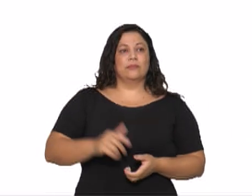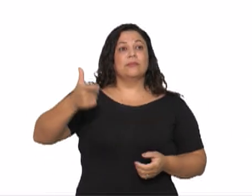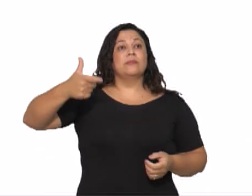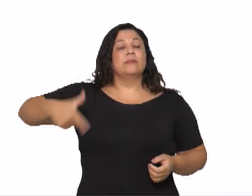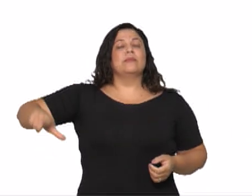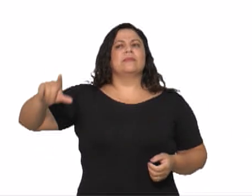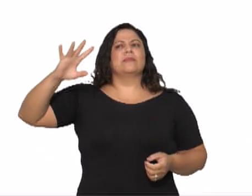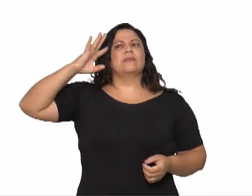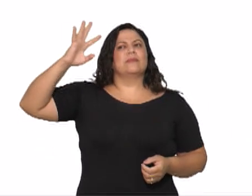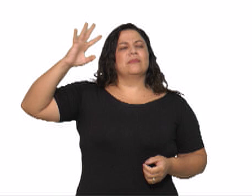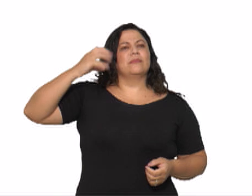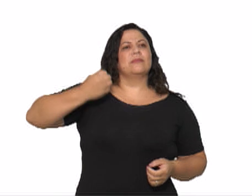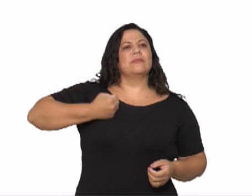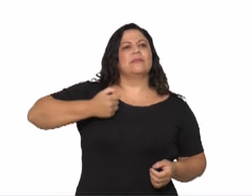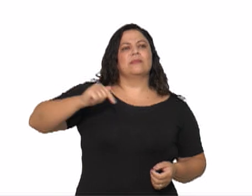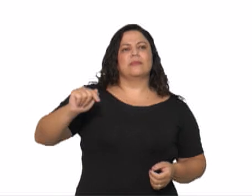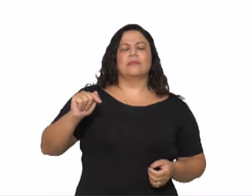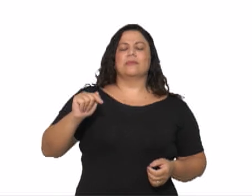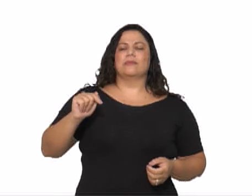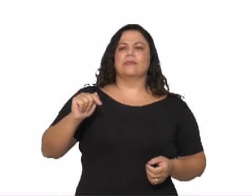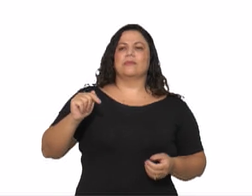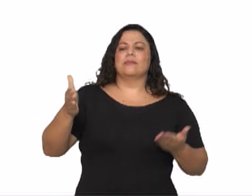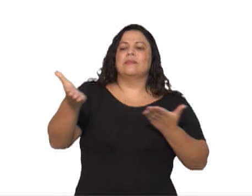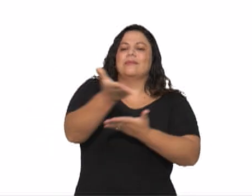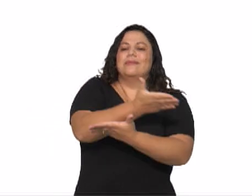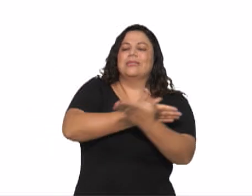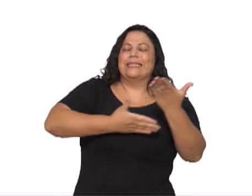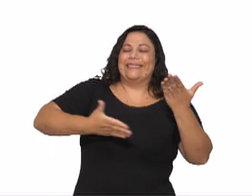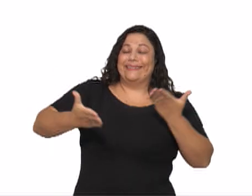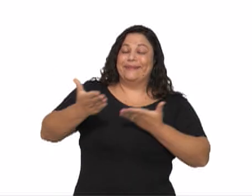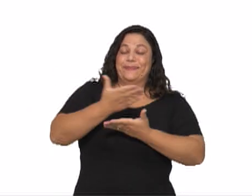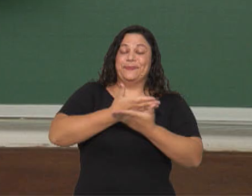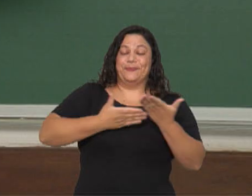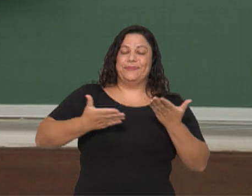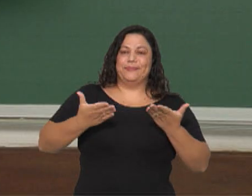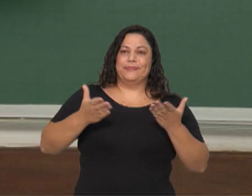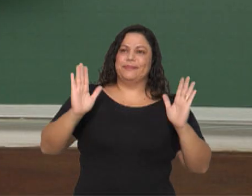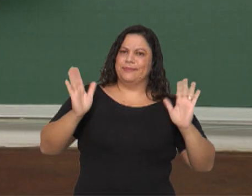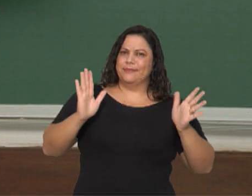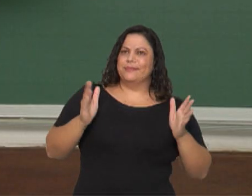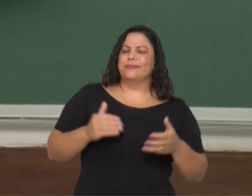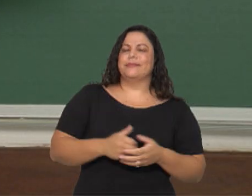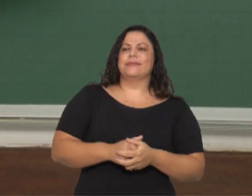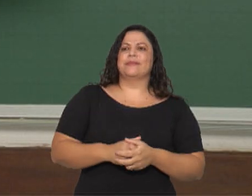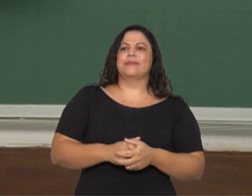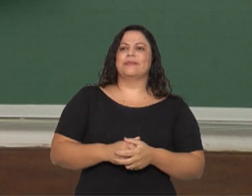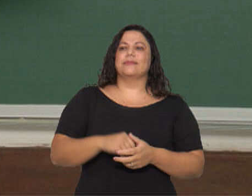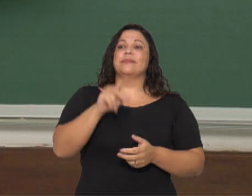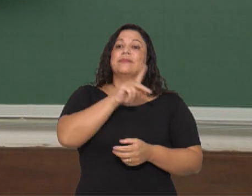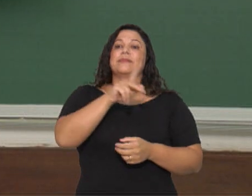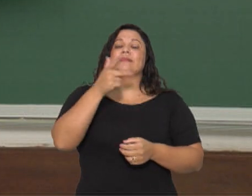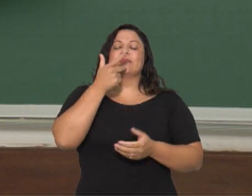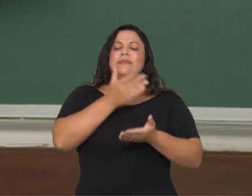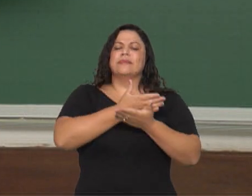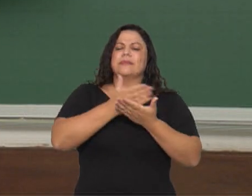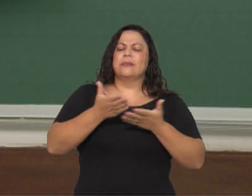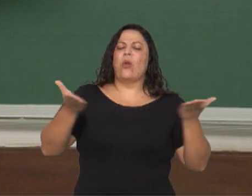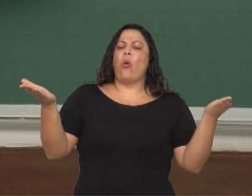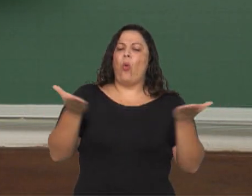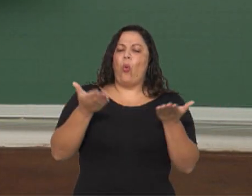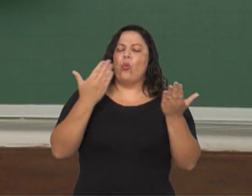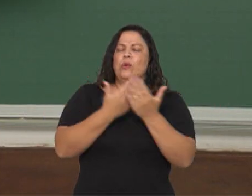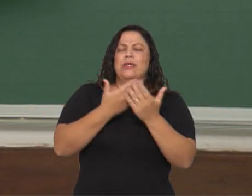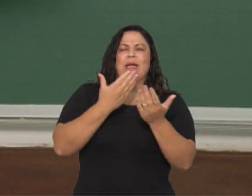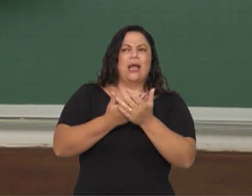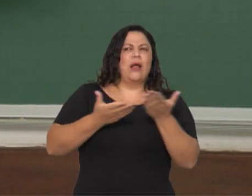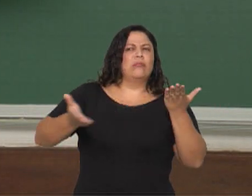reflexão. Aí vamos trabalhar intertextualidade. Os acordáis? Ao início da aula, o professor provocou vocês. A aula de hoje vai tratar